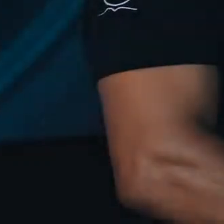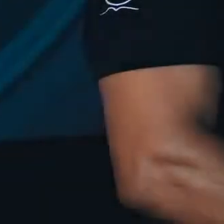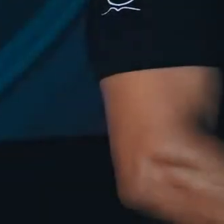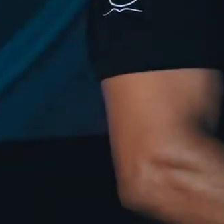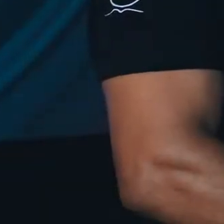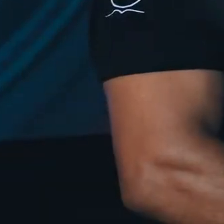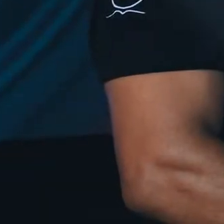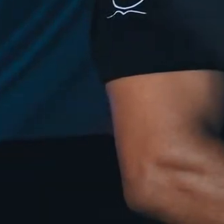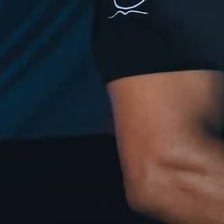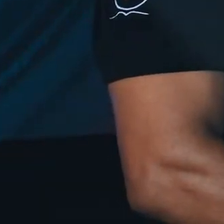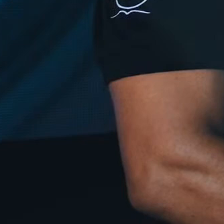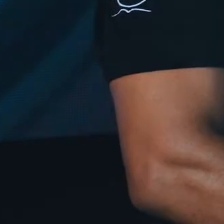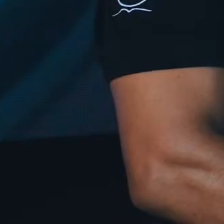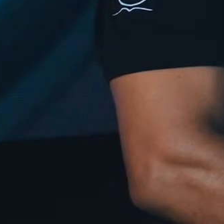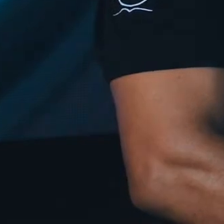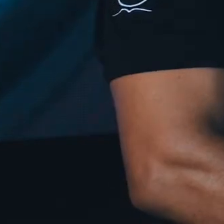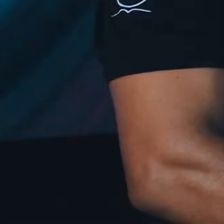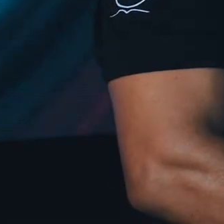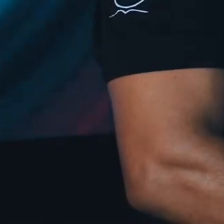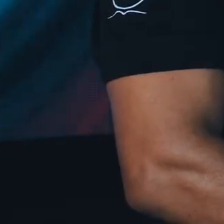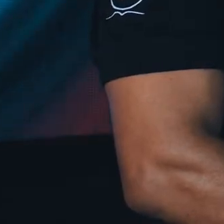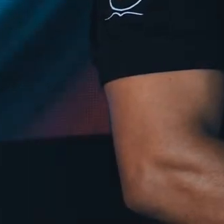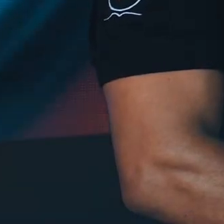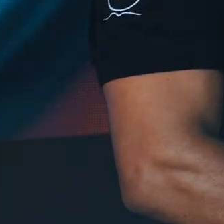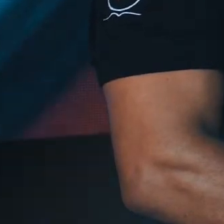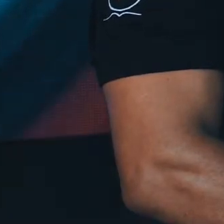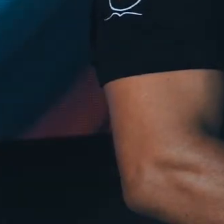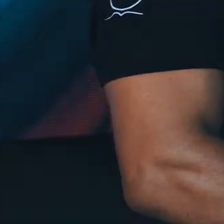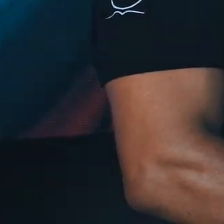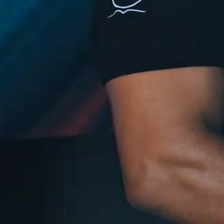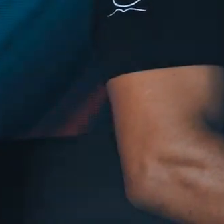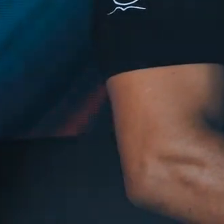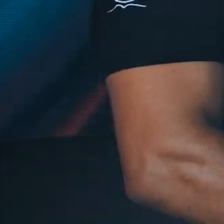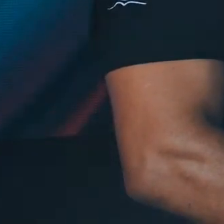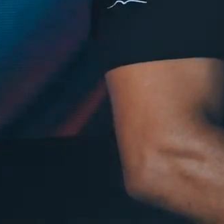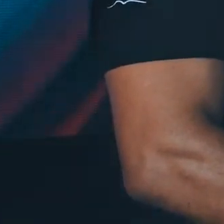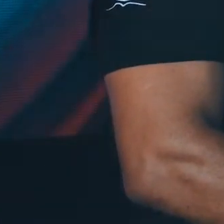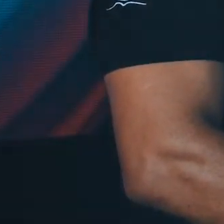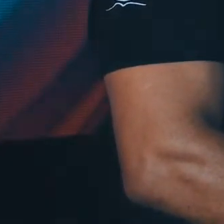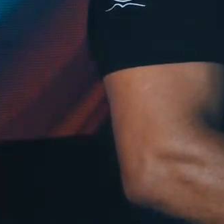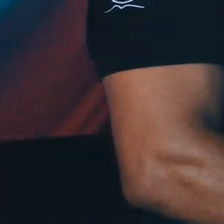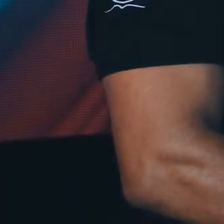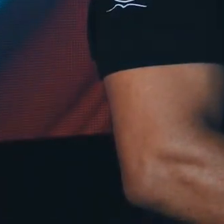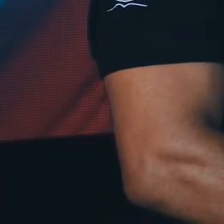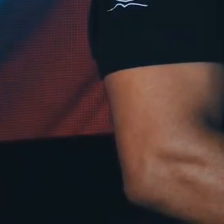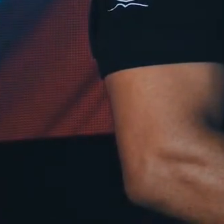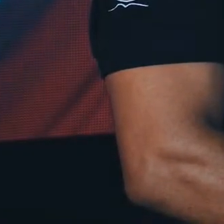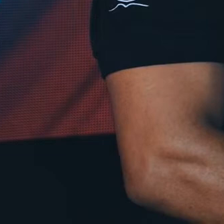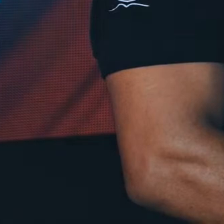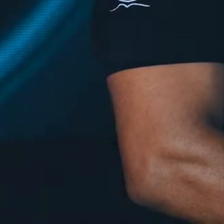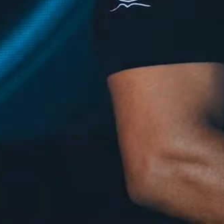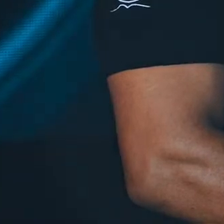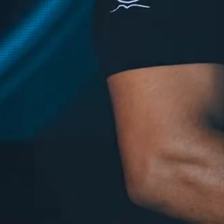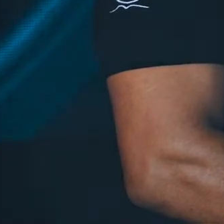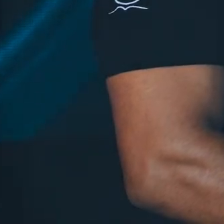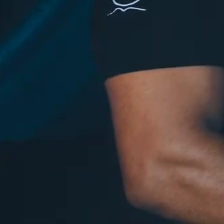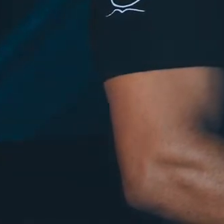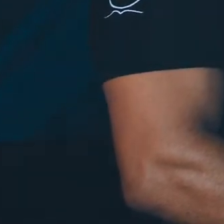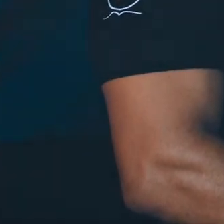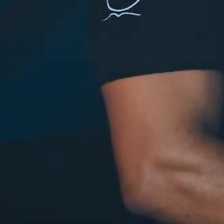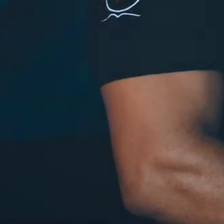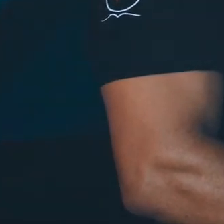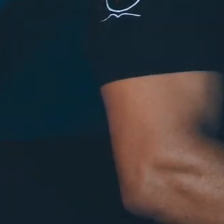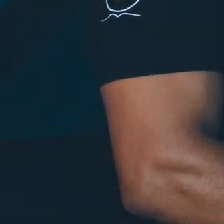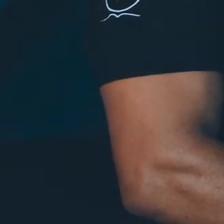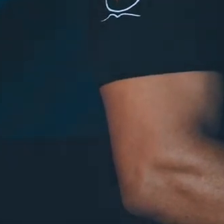A paz de Cristo para todos, eu sou o pastor Danilo Albrilli. E eu sou Mônica Albrilli. Lideramos o Departamento de Família da ADVEC.